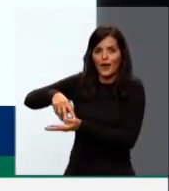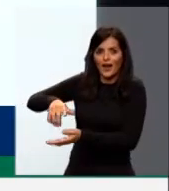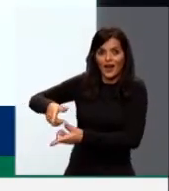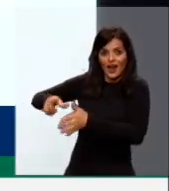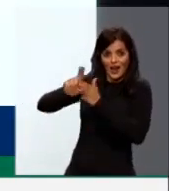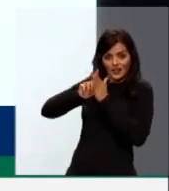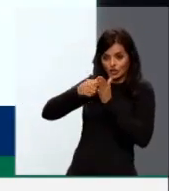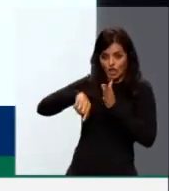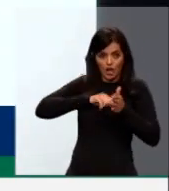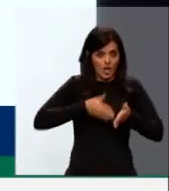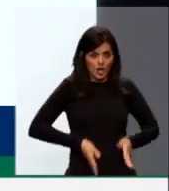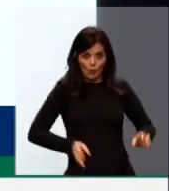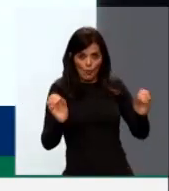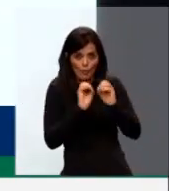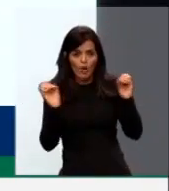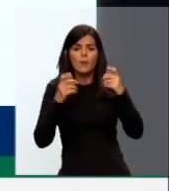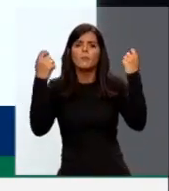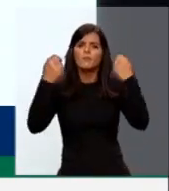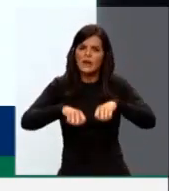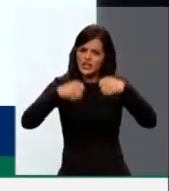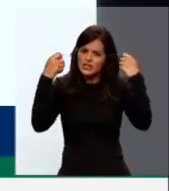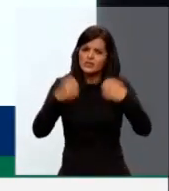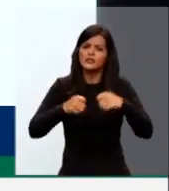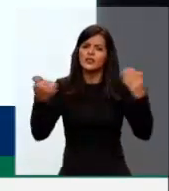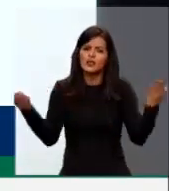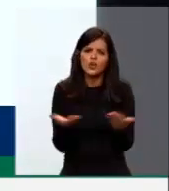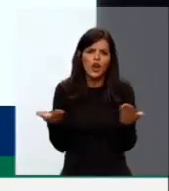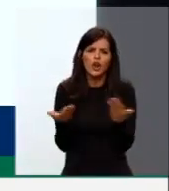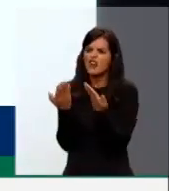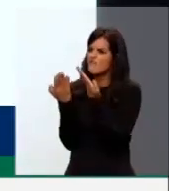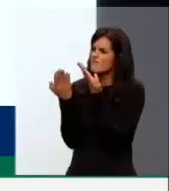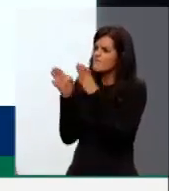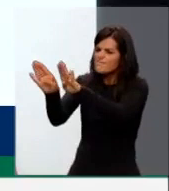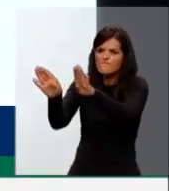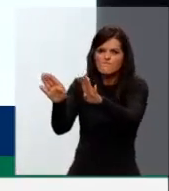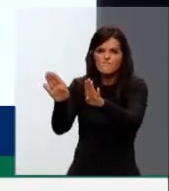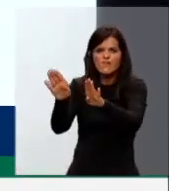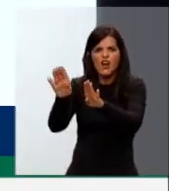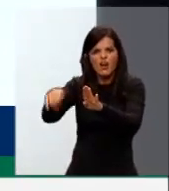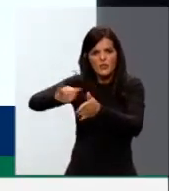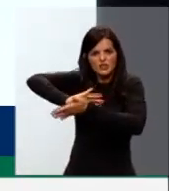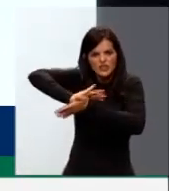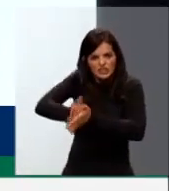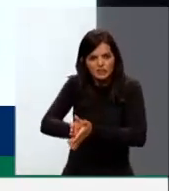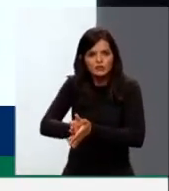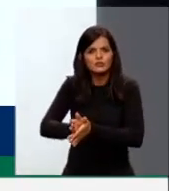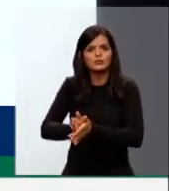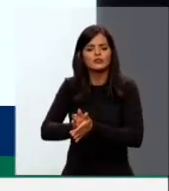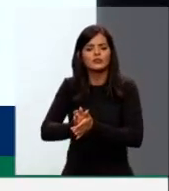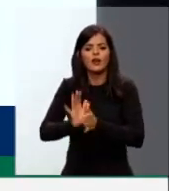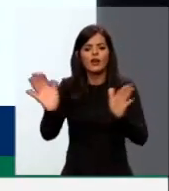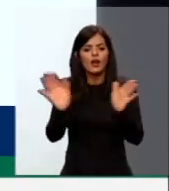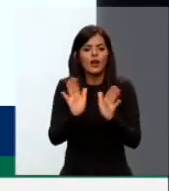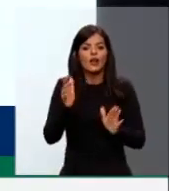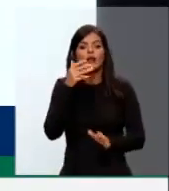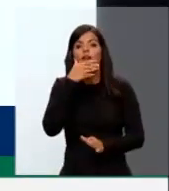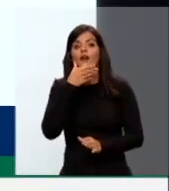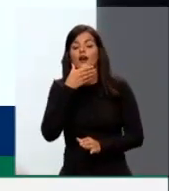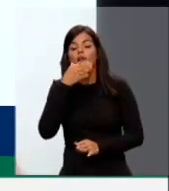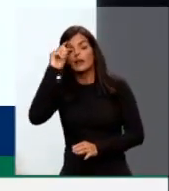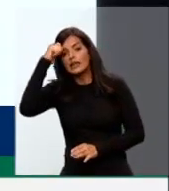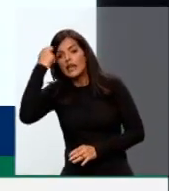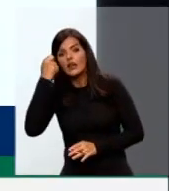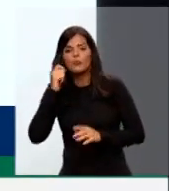qualquer fresta para minimizar a luta antirracista que está em curso, o levante negro está em curso no mundo. Falar de saúde da